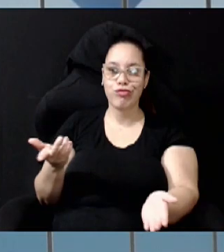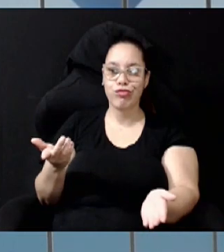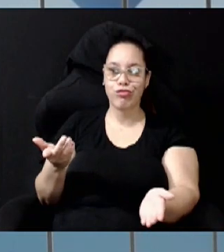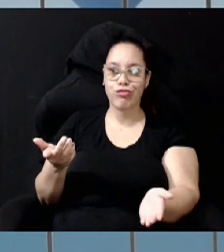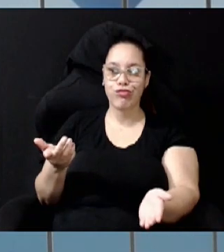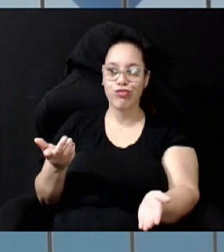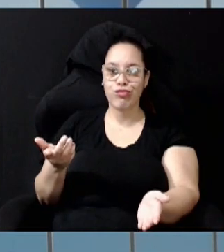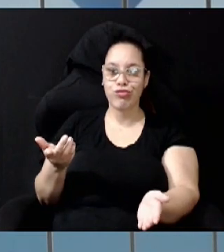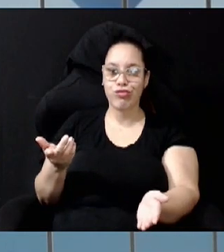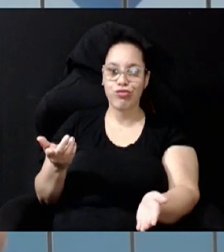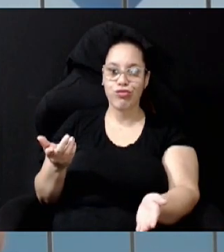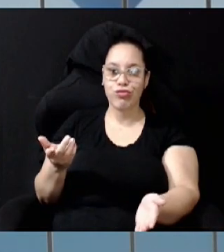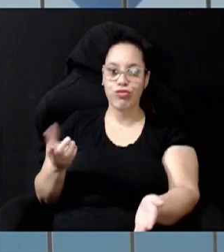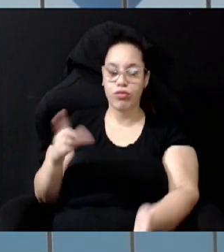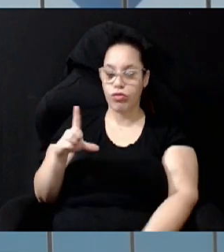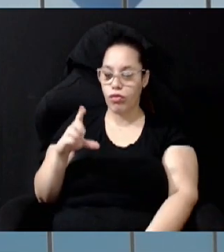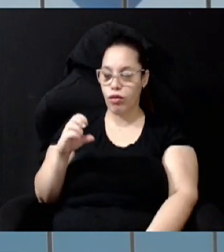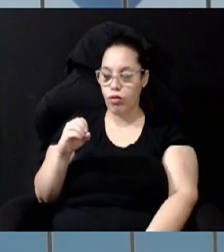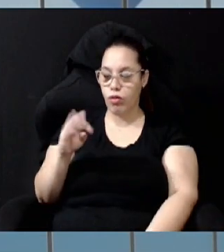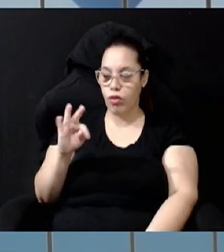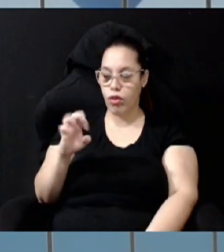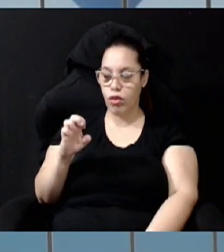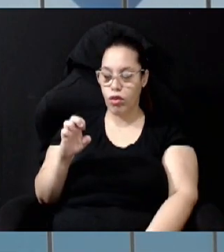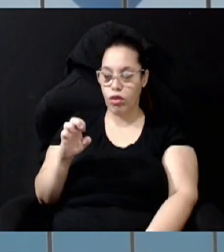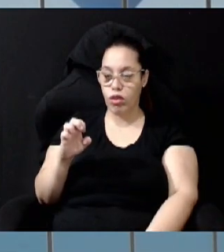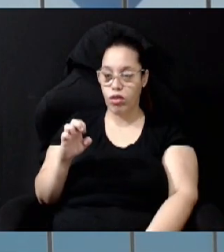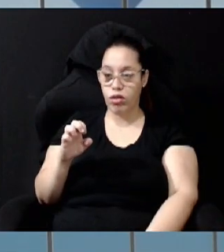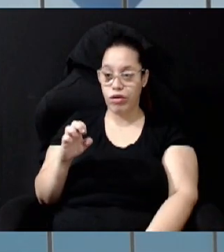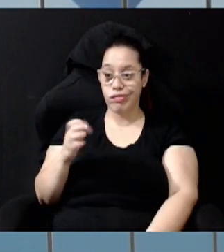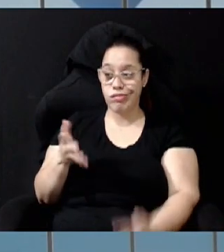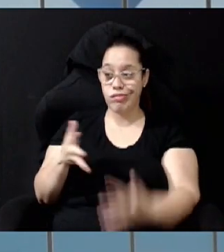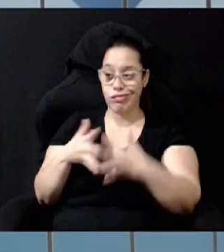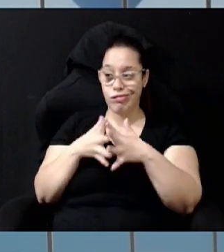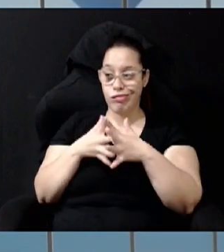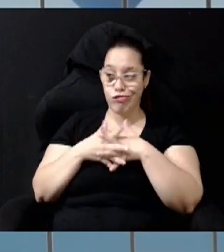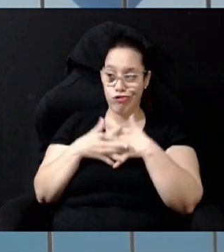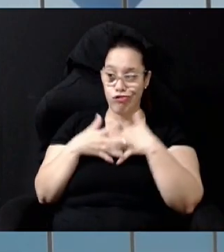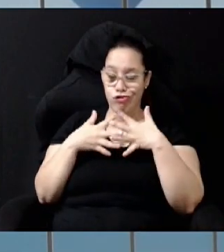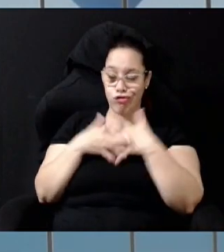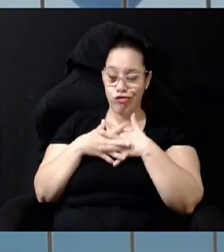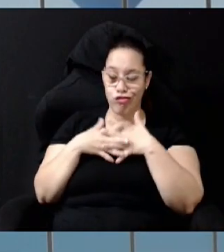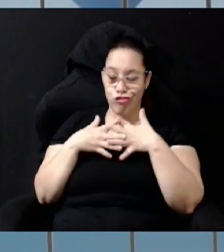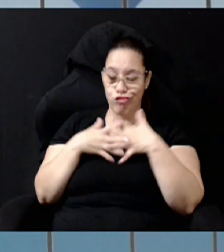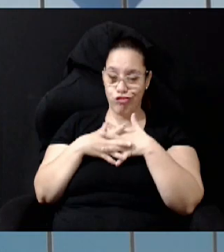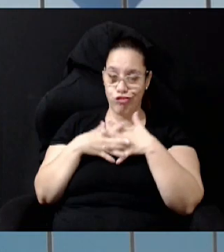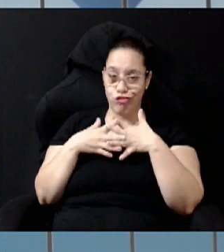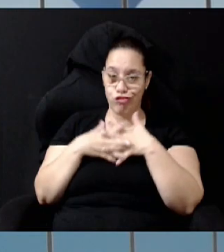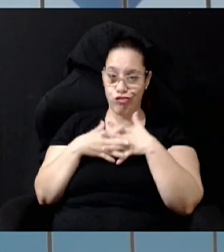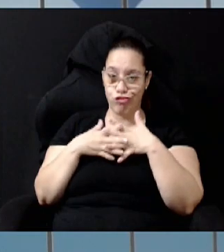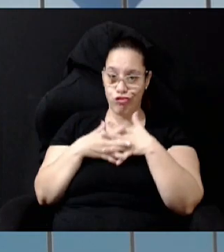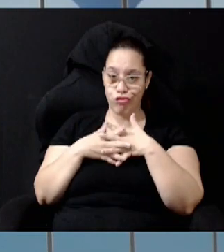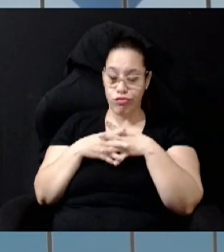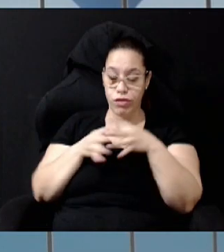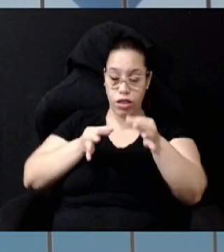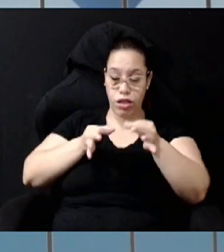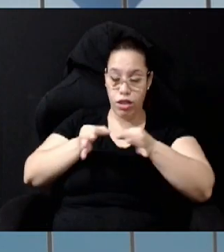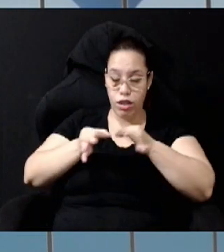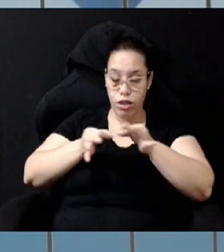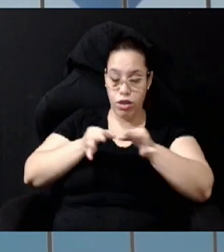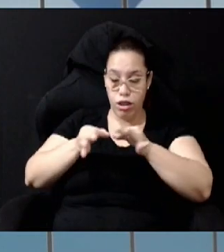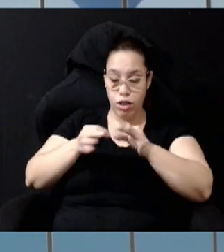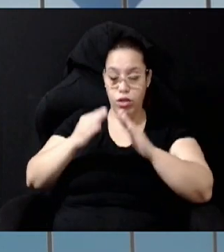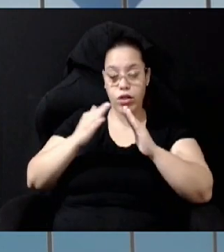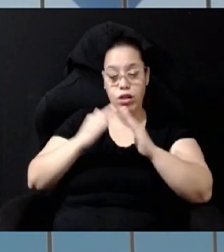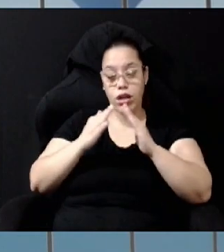que fica nesse imbróglio porque você não tem a regularidade do imóvel. Então, talvez mais